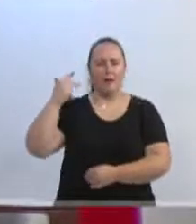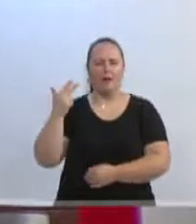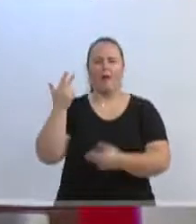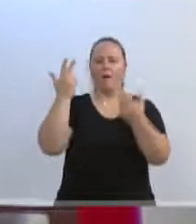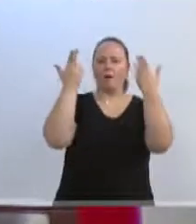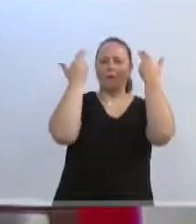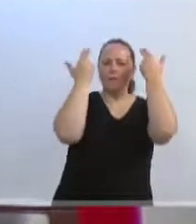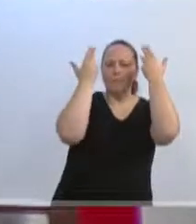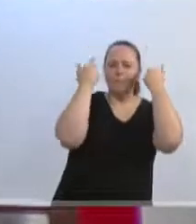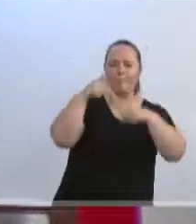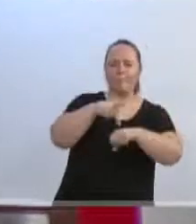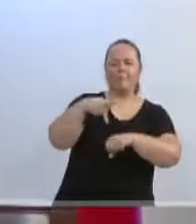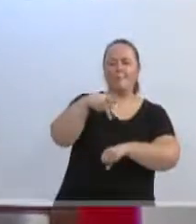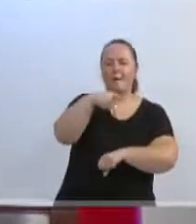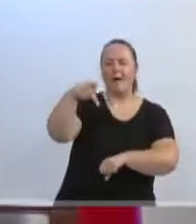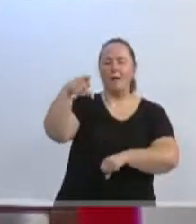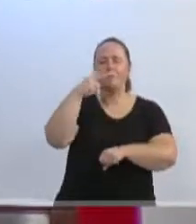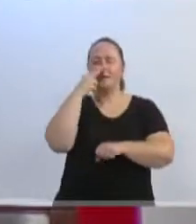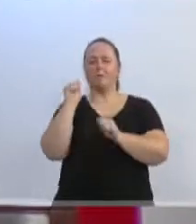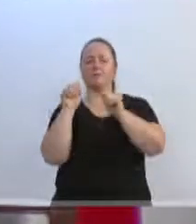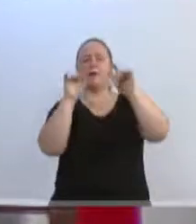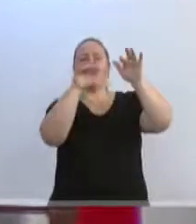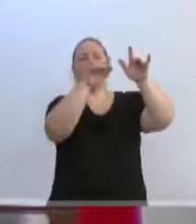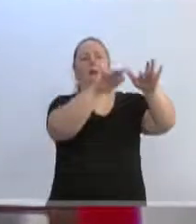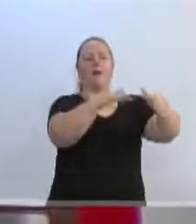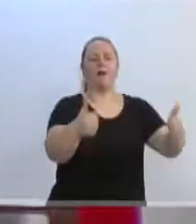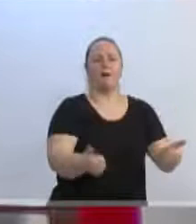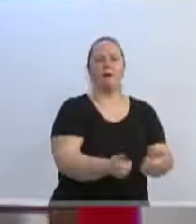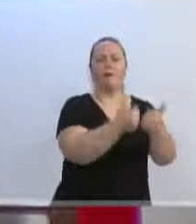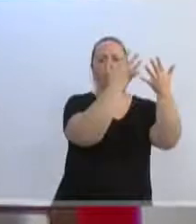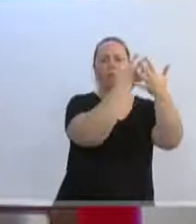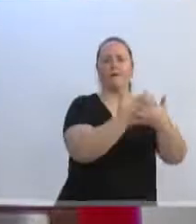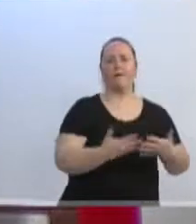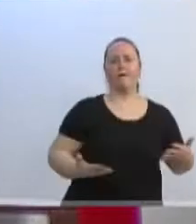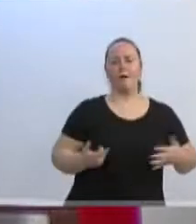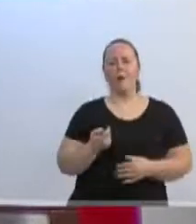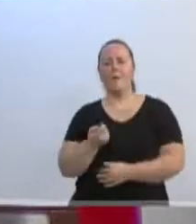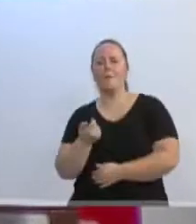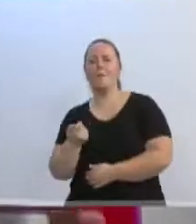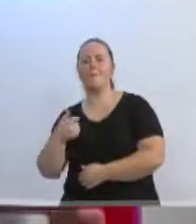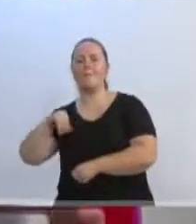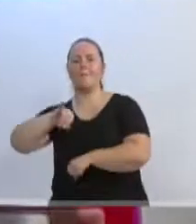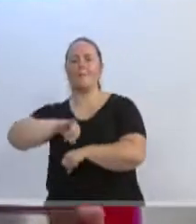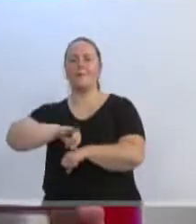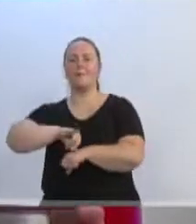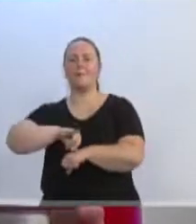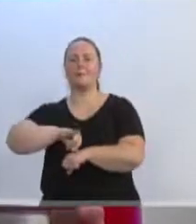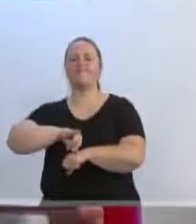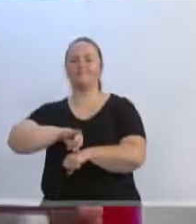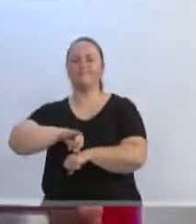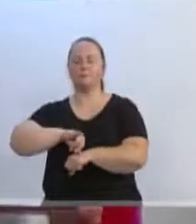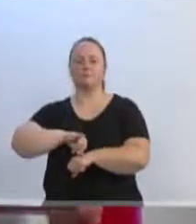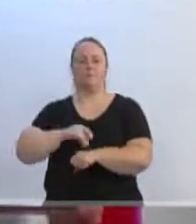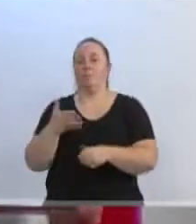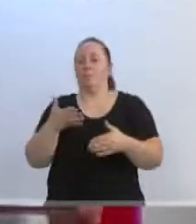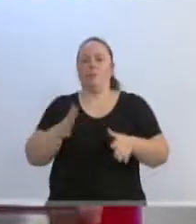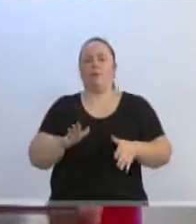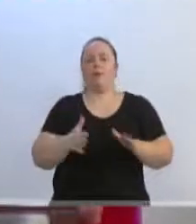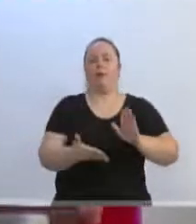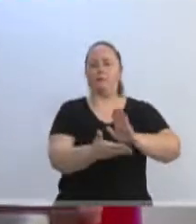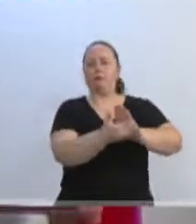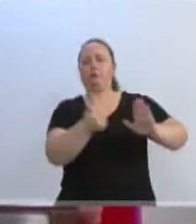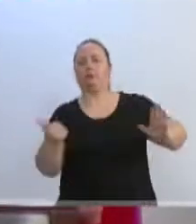indo muito para a parte da Vila Germânica e pouco aqui na Rua 15. E eles jamais querem retirar isso da Vila Germânica, até